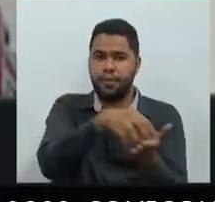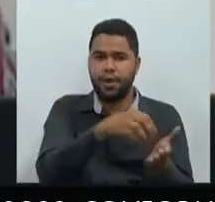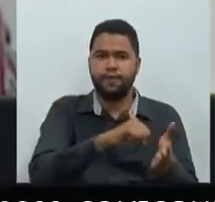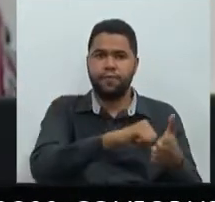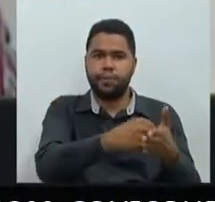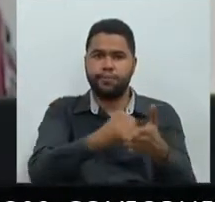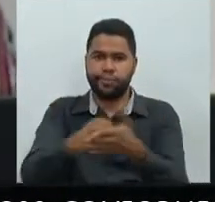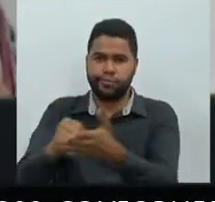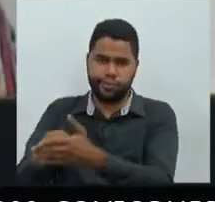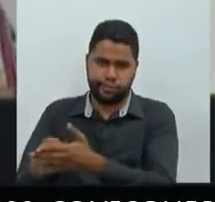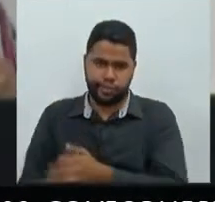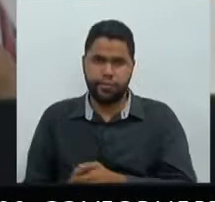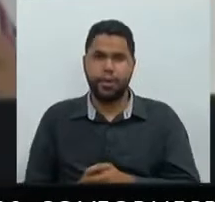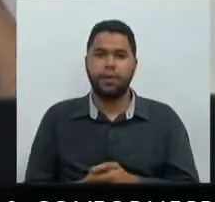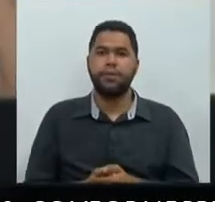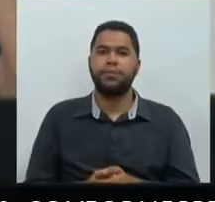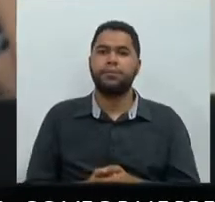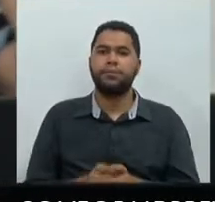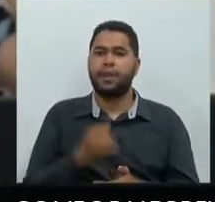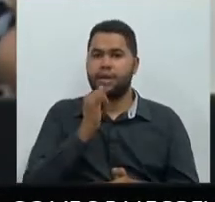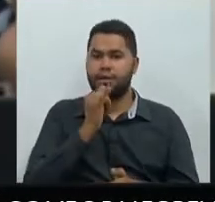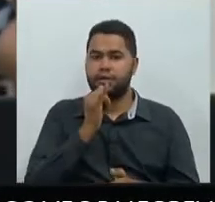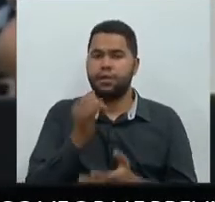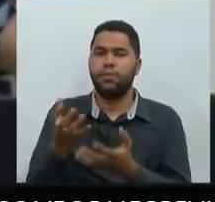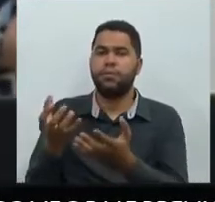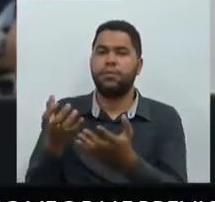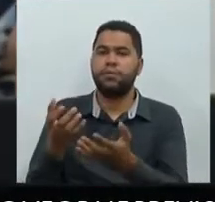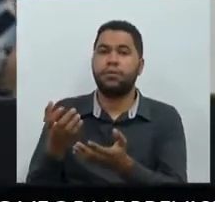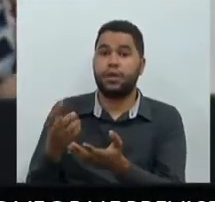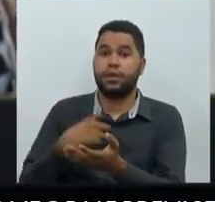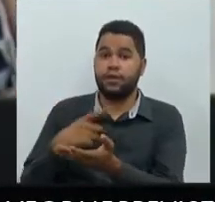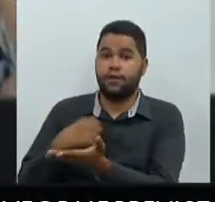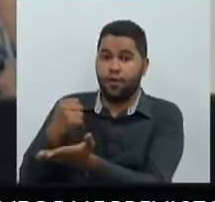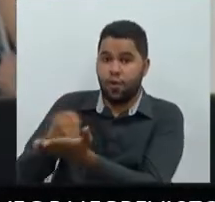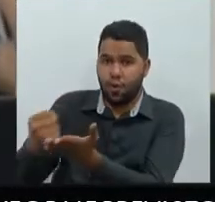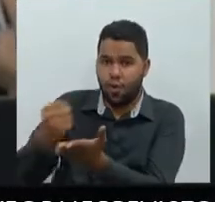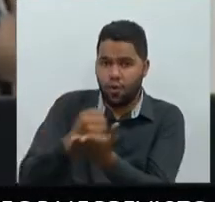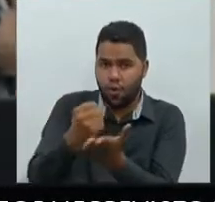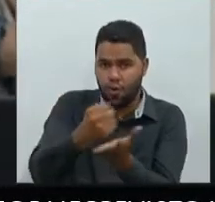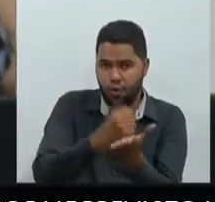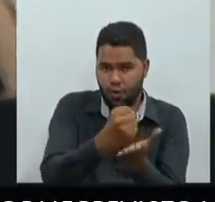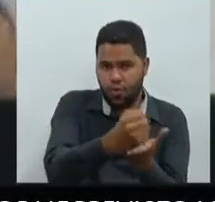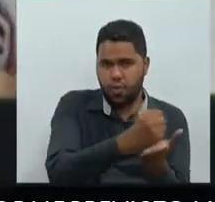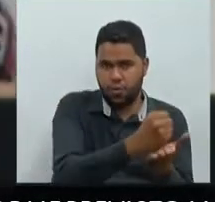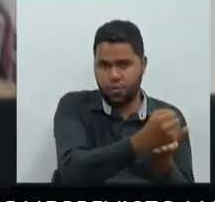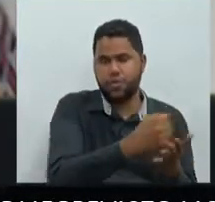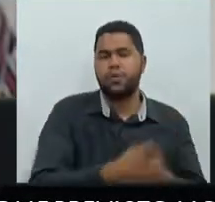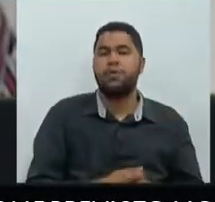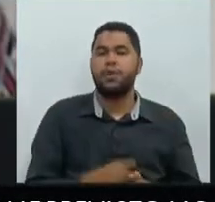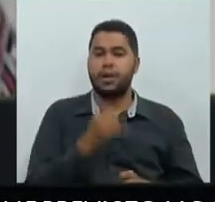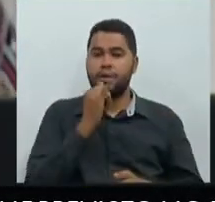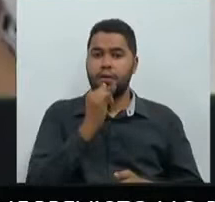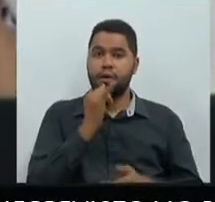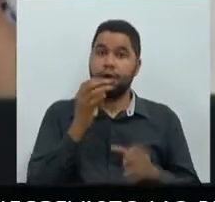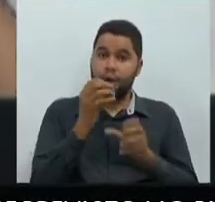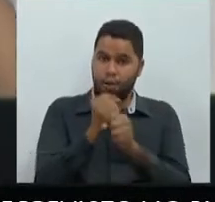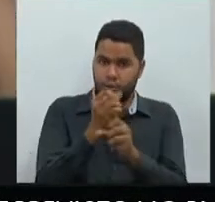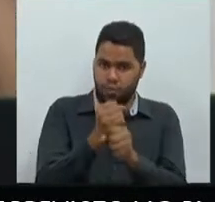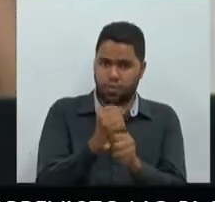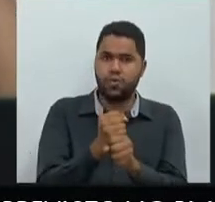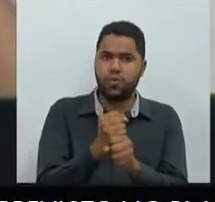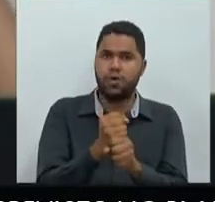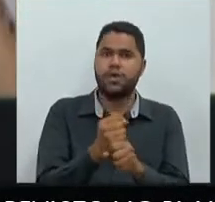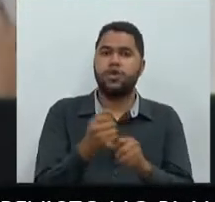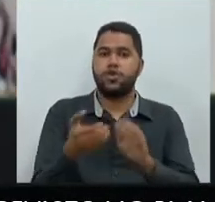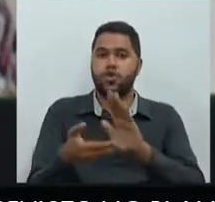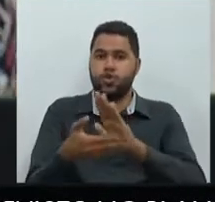ok? Número de admissões, que é menos o número de desligamentos, ou seja, calcula o número de pessoas que foram admitidas e subtrai